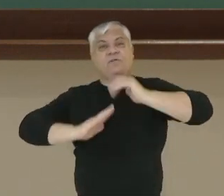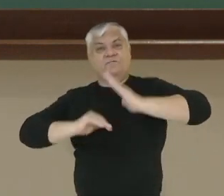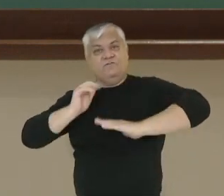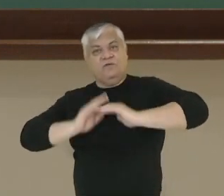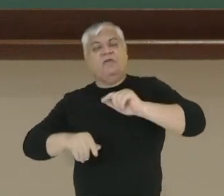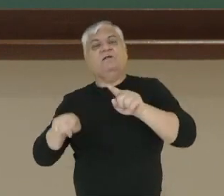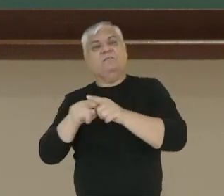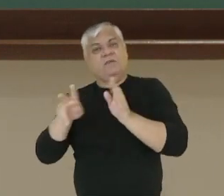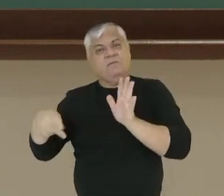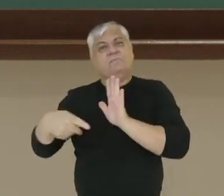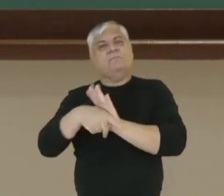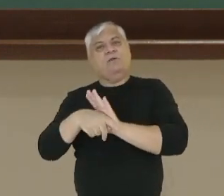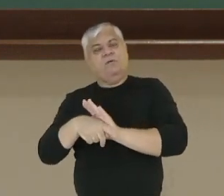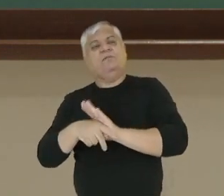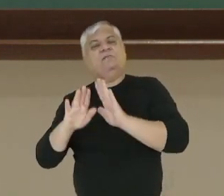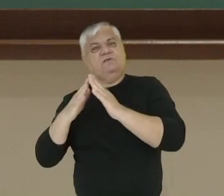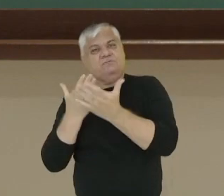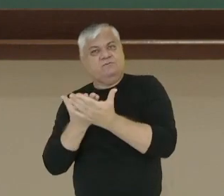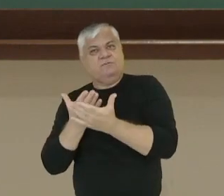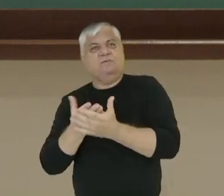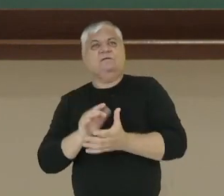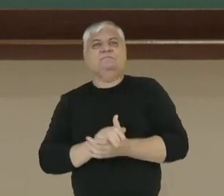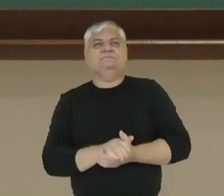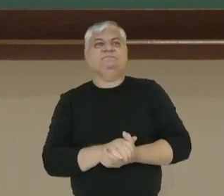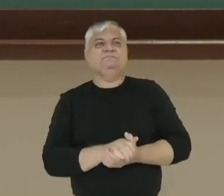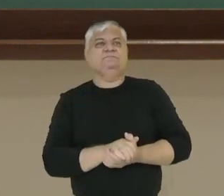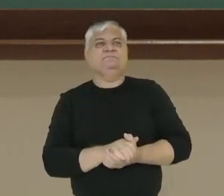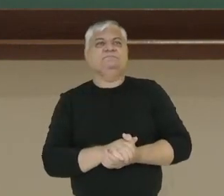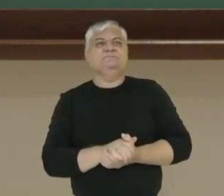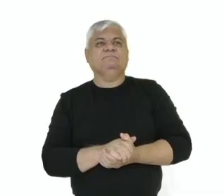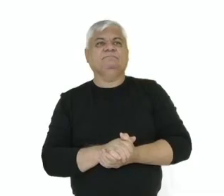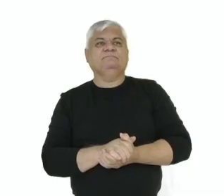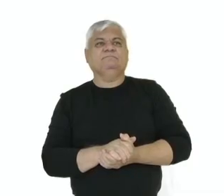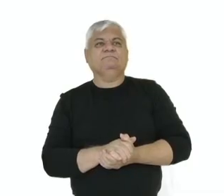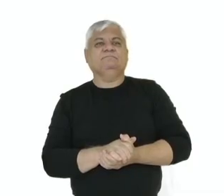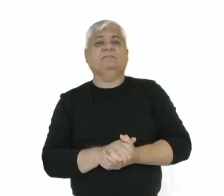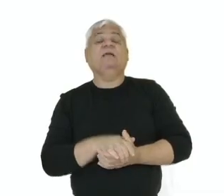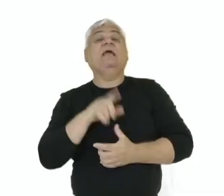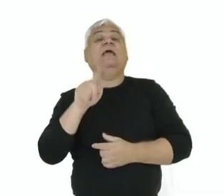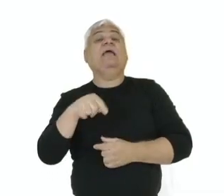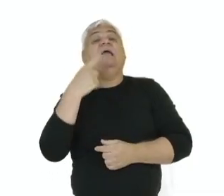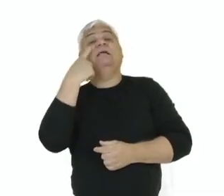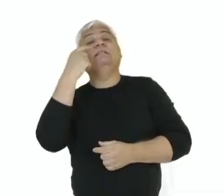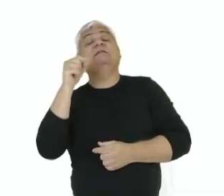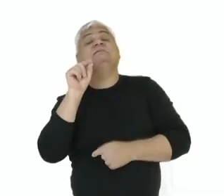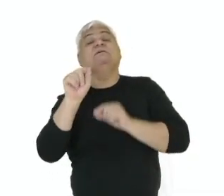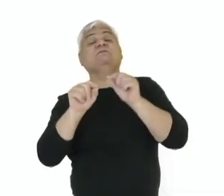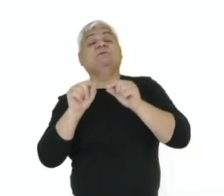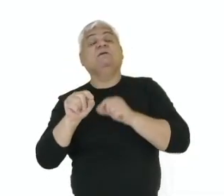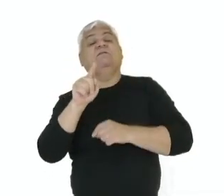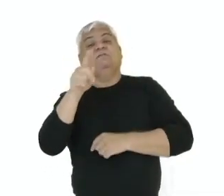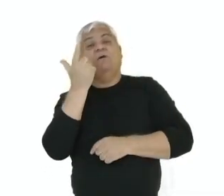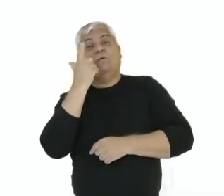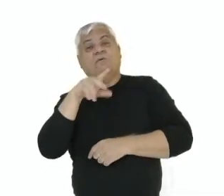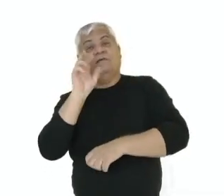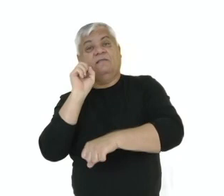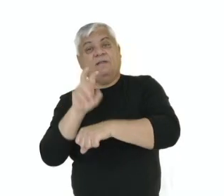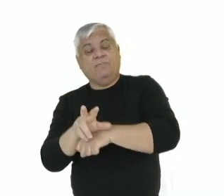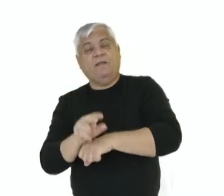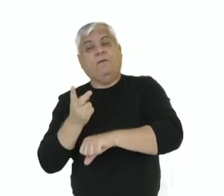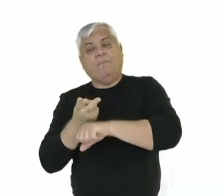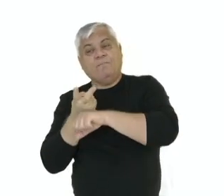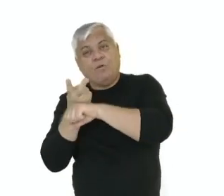também faz parte da formação geral do indivíduo. Então, o que é interessante para você fugir do desemprego? Buscar